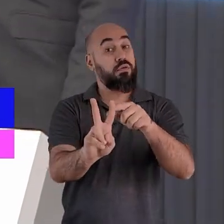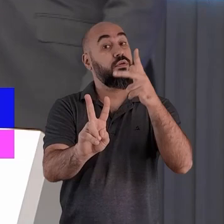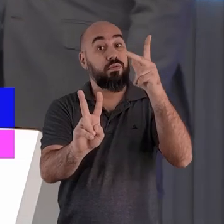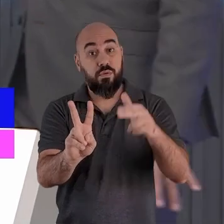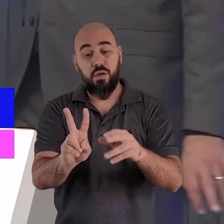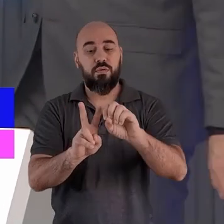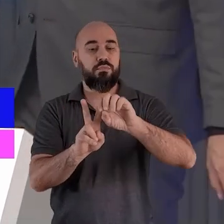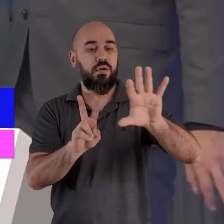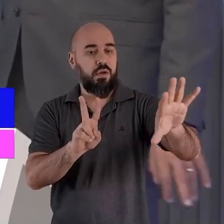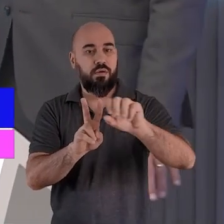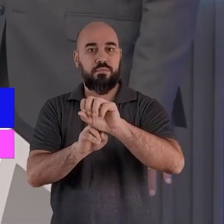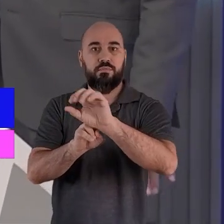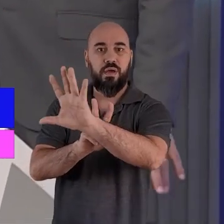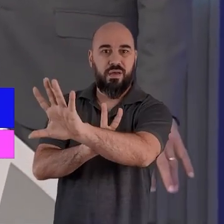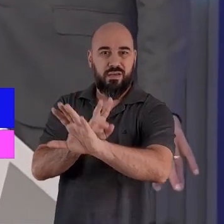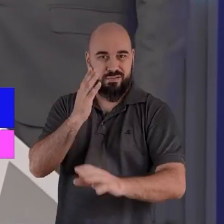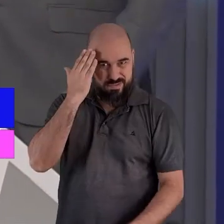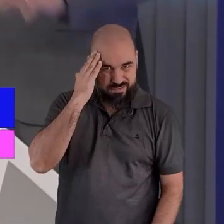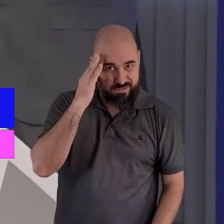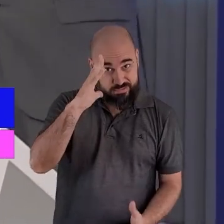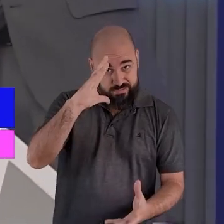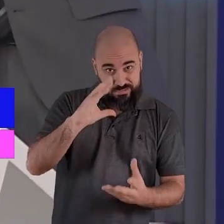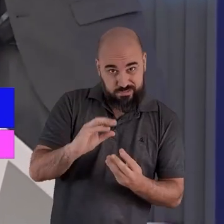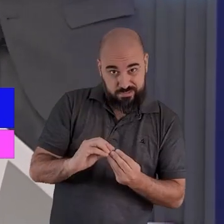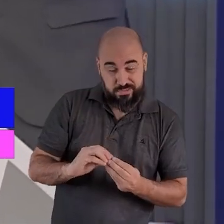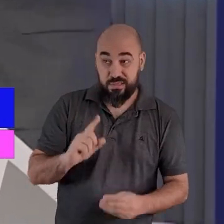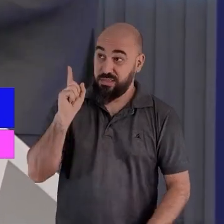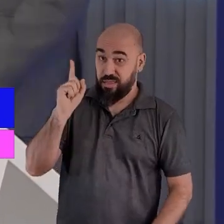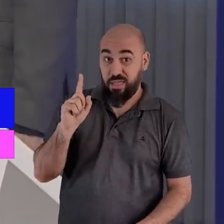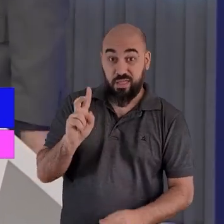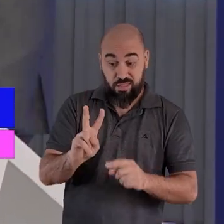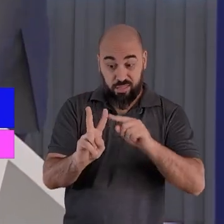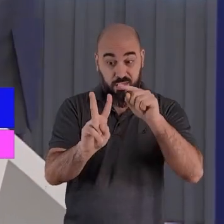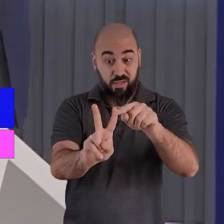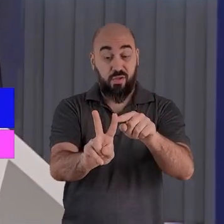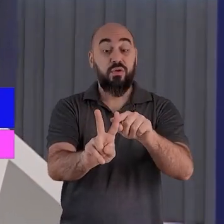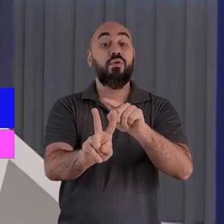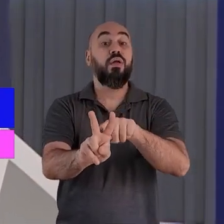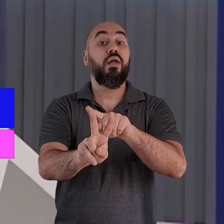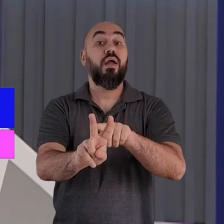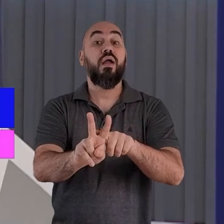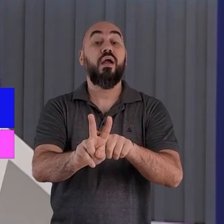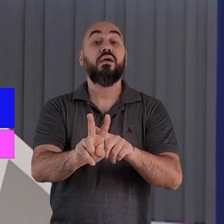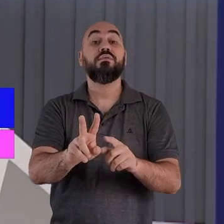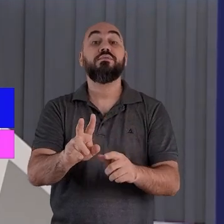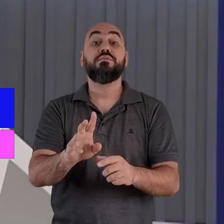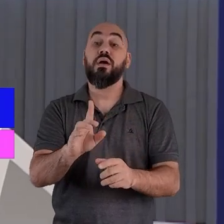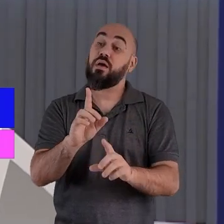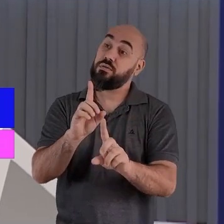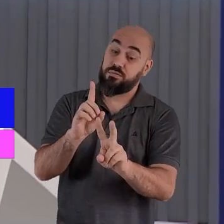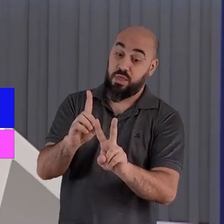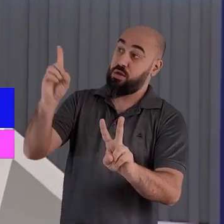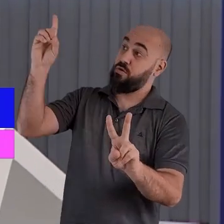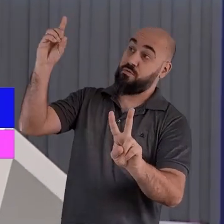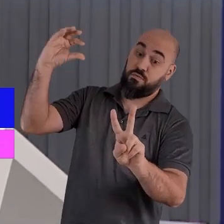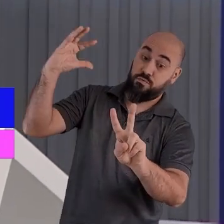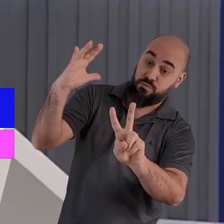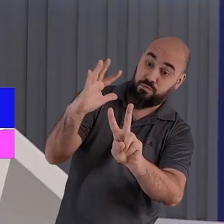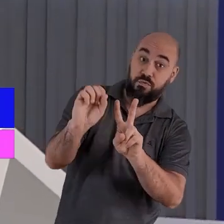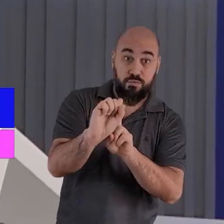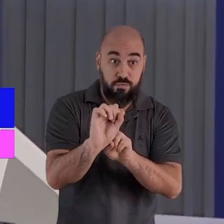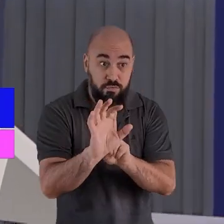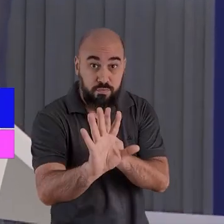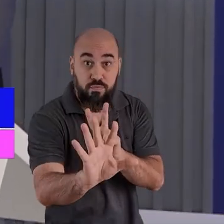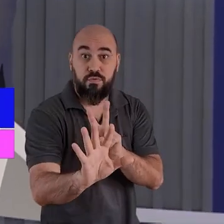Neste verso aqui, nós já conseguimos entender melhor o panorama daquilo que está por acontecer.